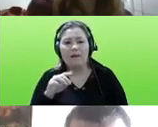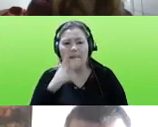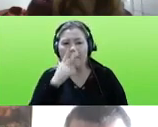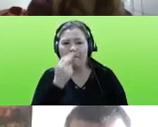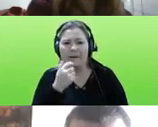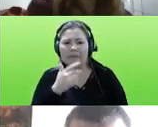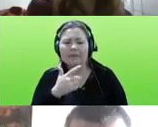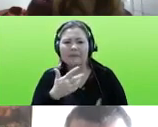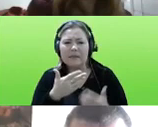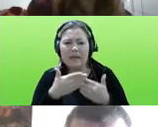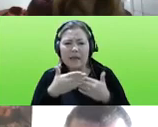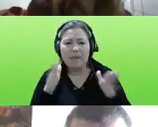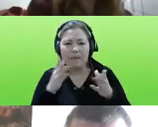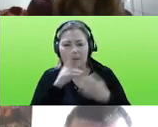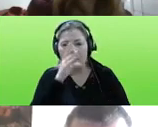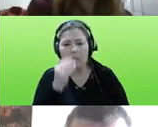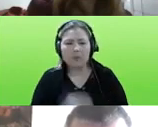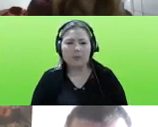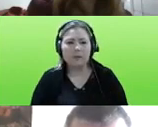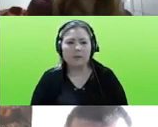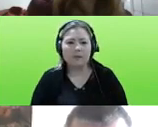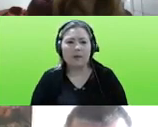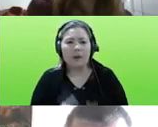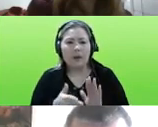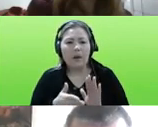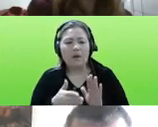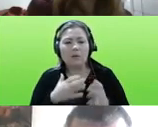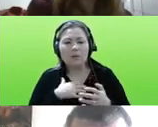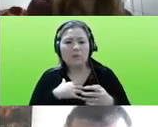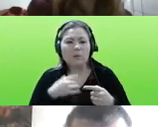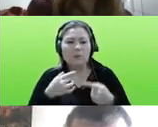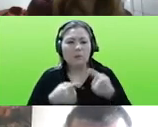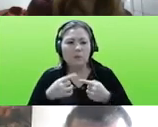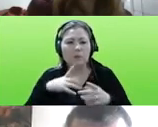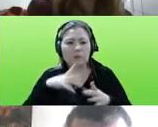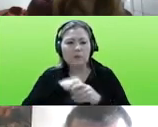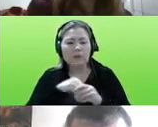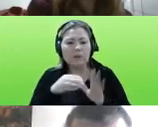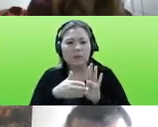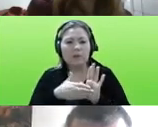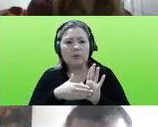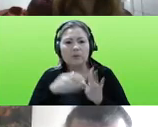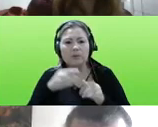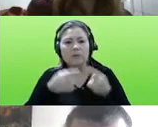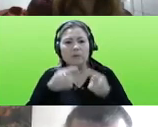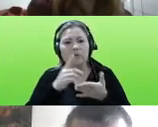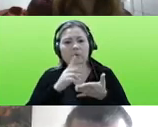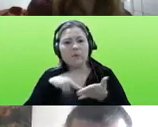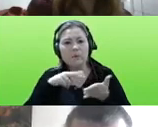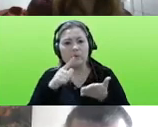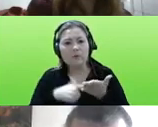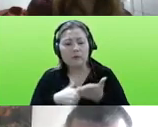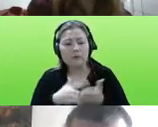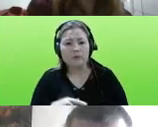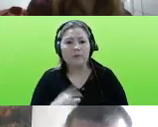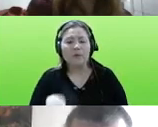abre bastante bem as proposições que estão contidas no livro. Seguido de